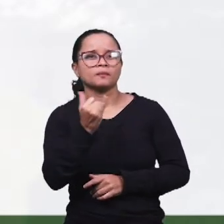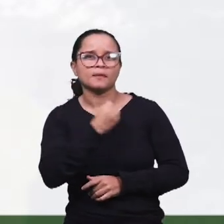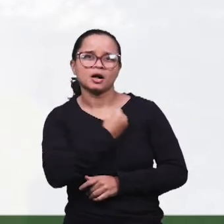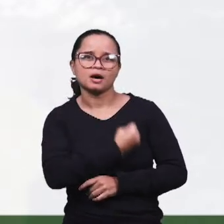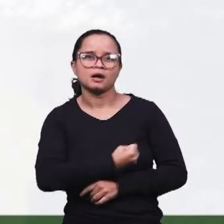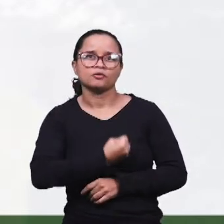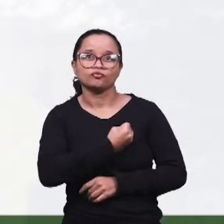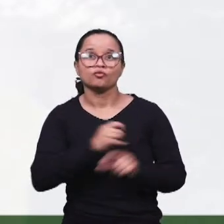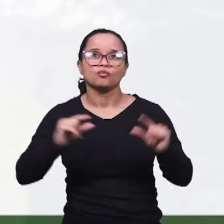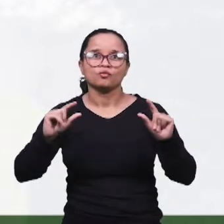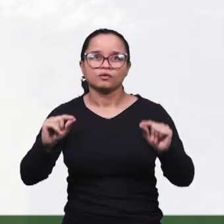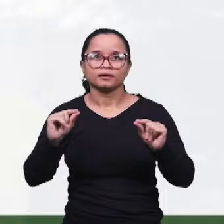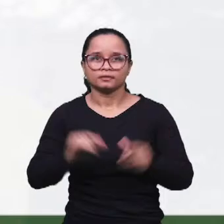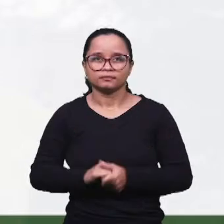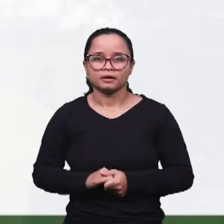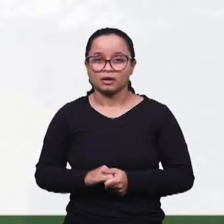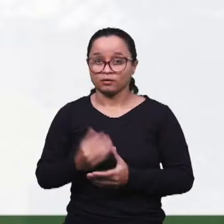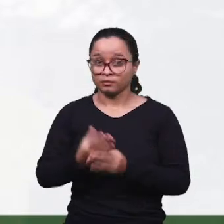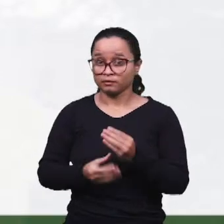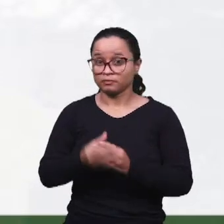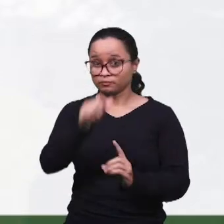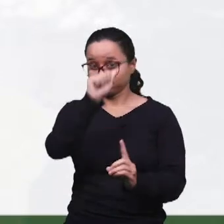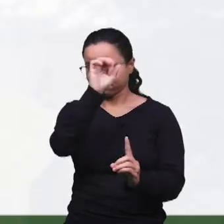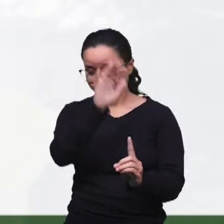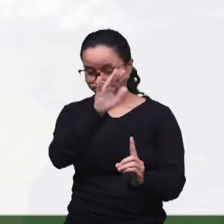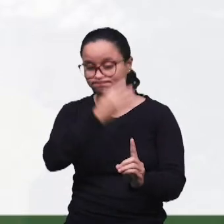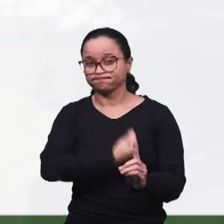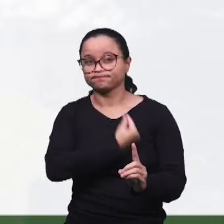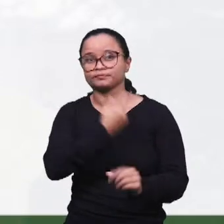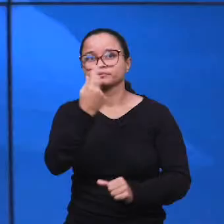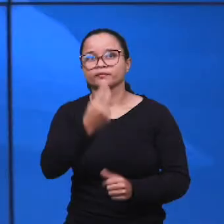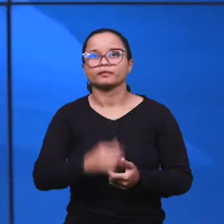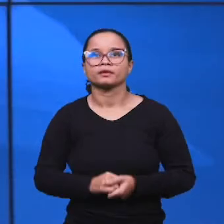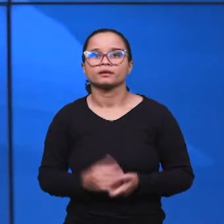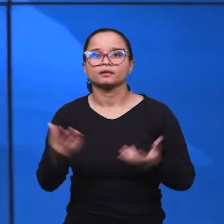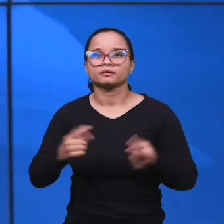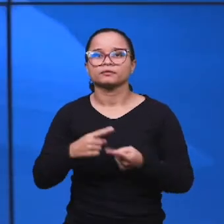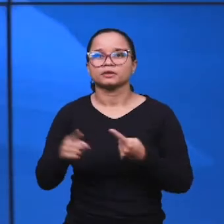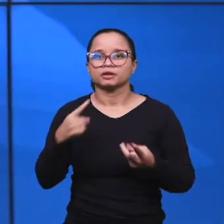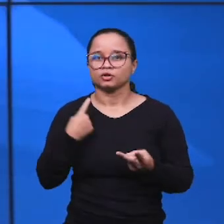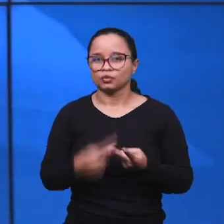quando pôs sobre ele a sua mão direita? E nós vamos ter aqui duas